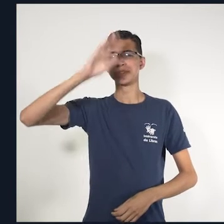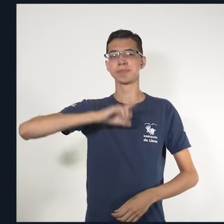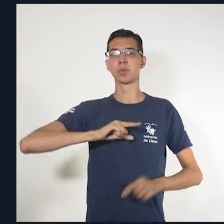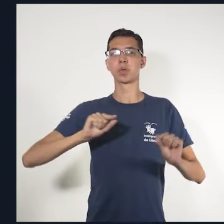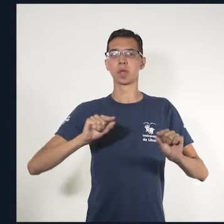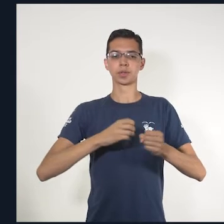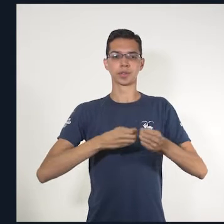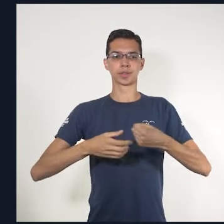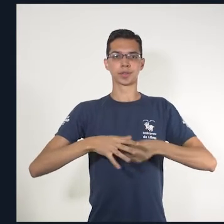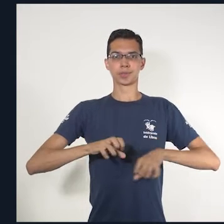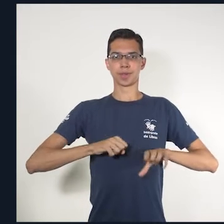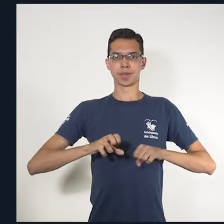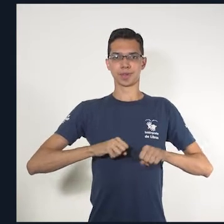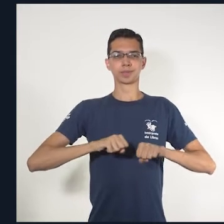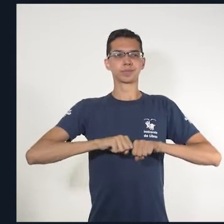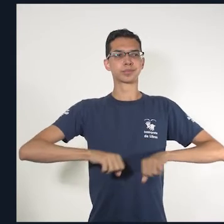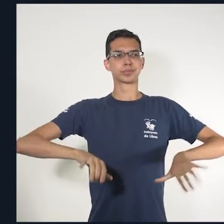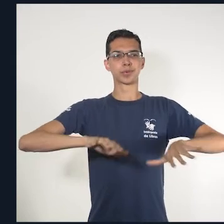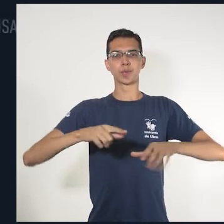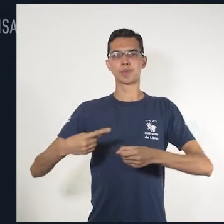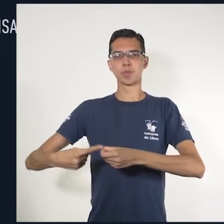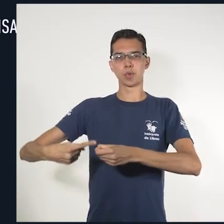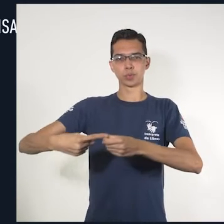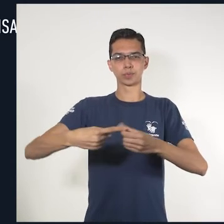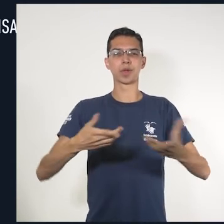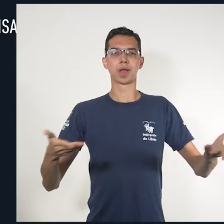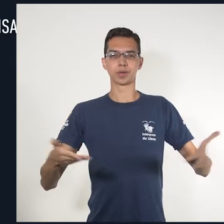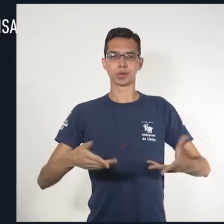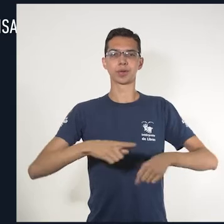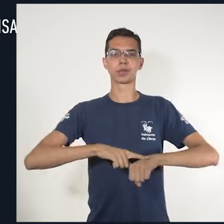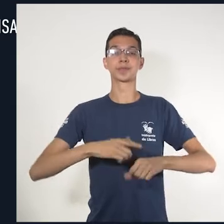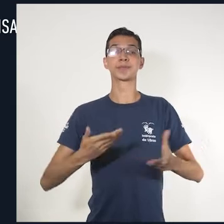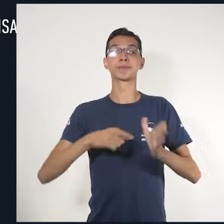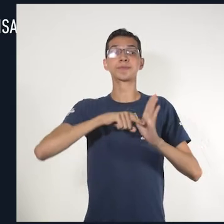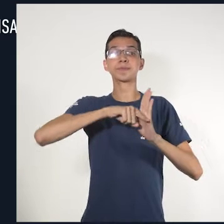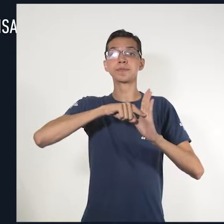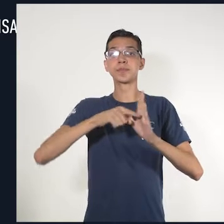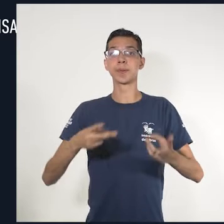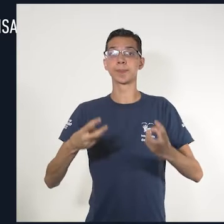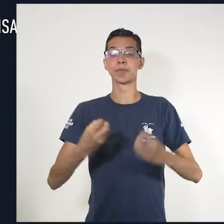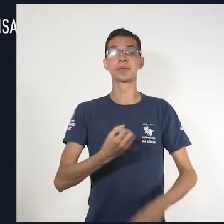município neste momento. O inquérito sorológico de adulto,